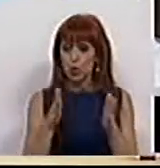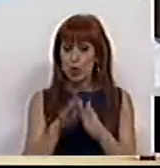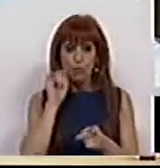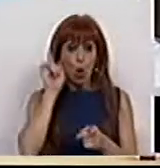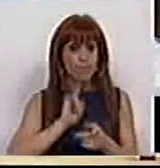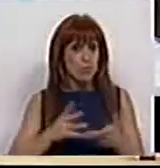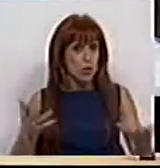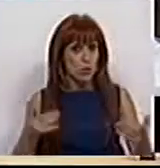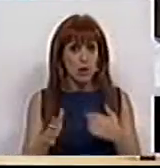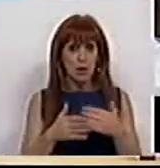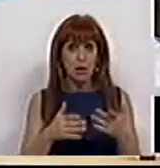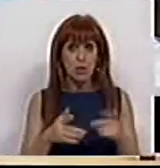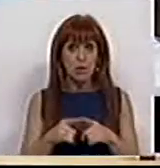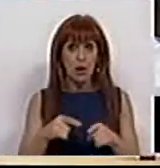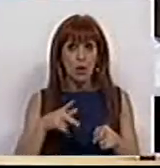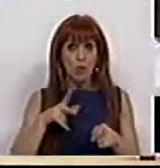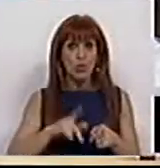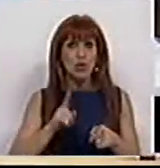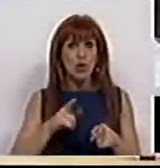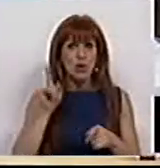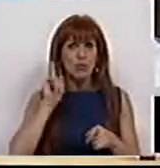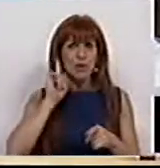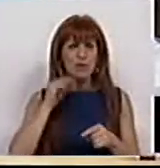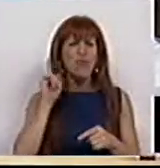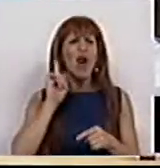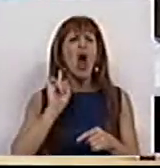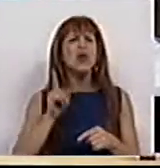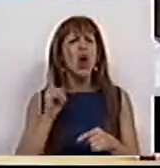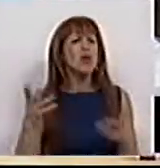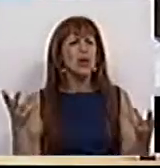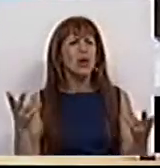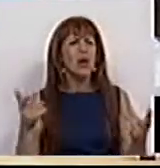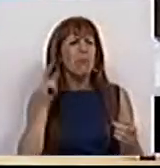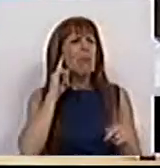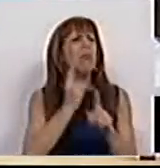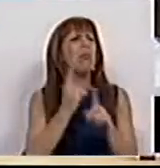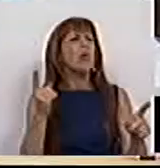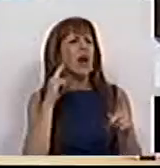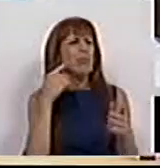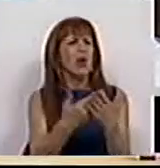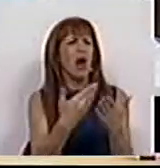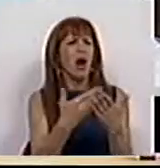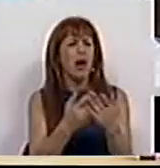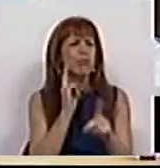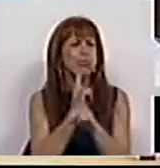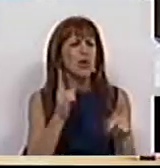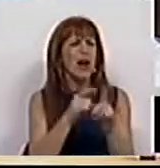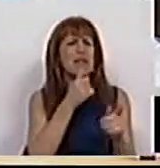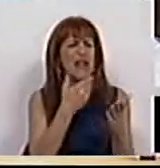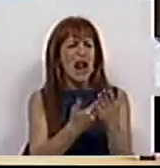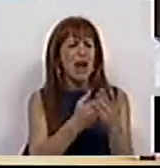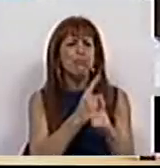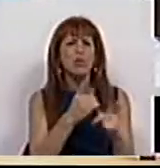a todas. Isto custa o quê ao país e, sobretudo, Sra. Ministra, vale o quê? É para quê? É para quê esta